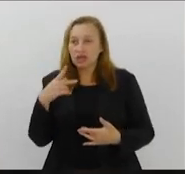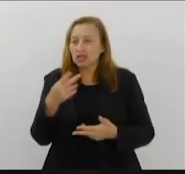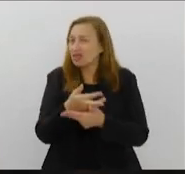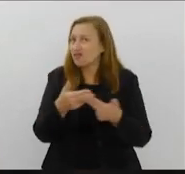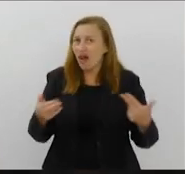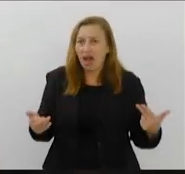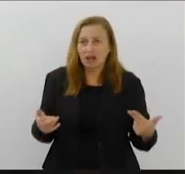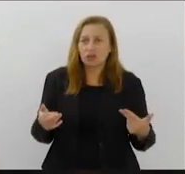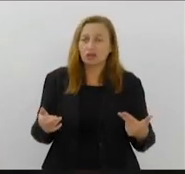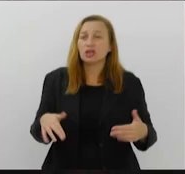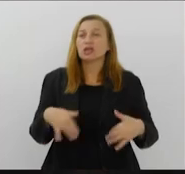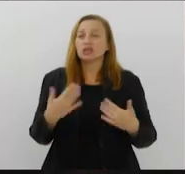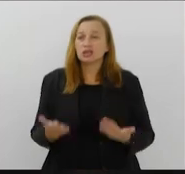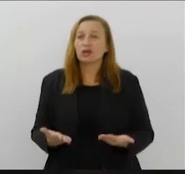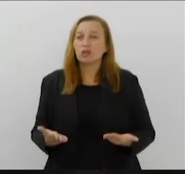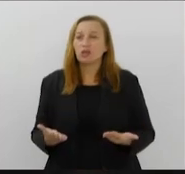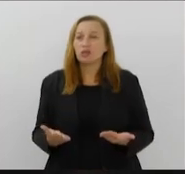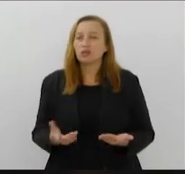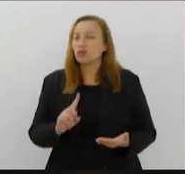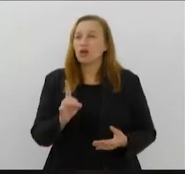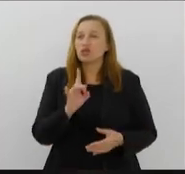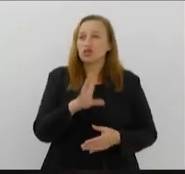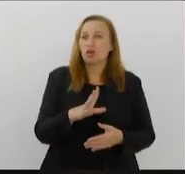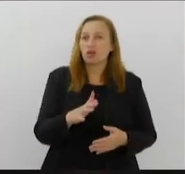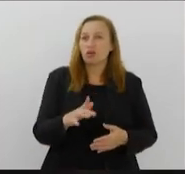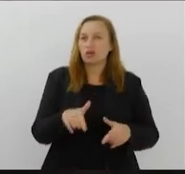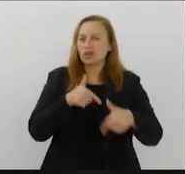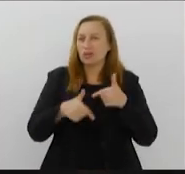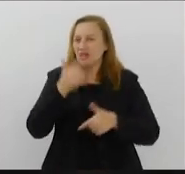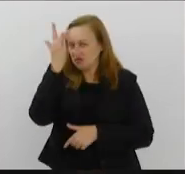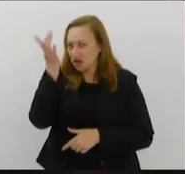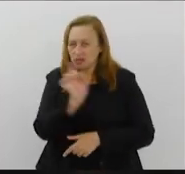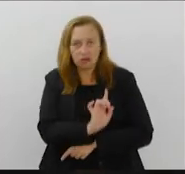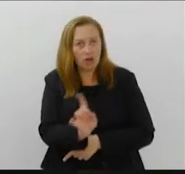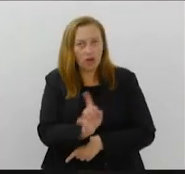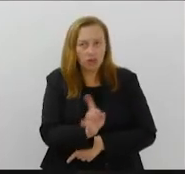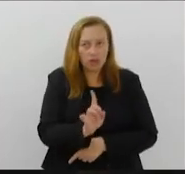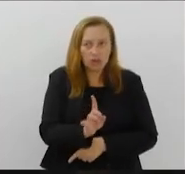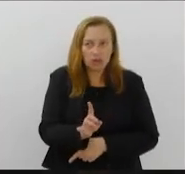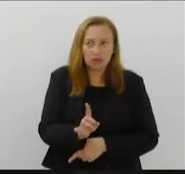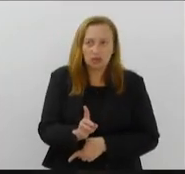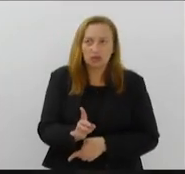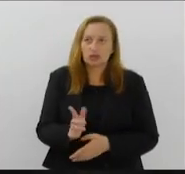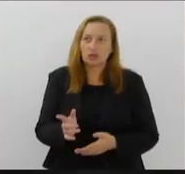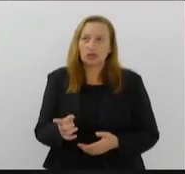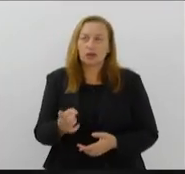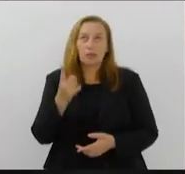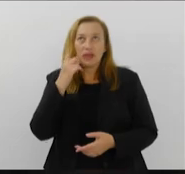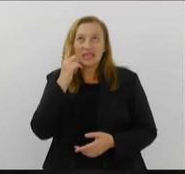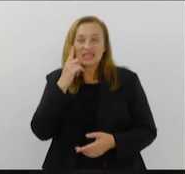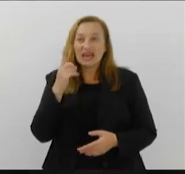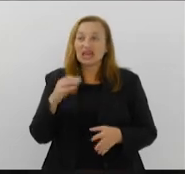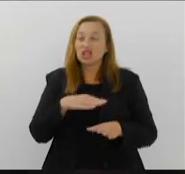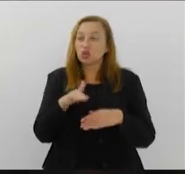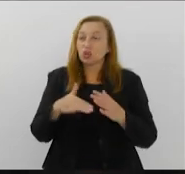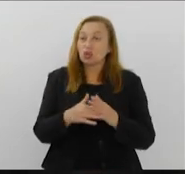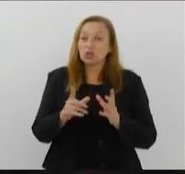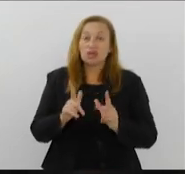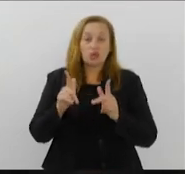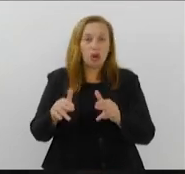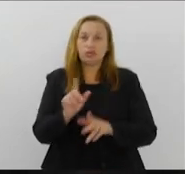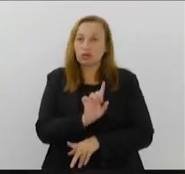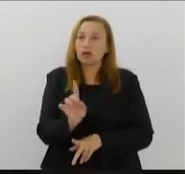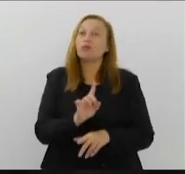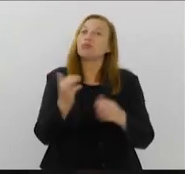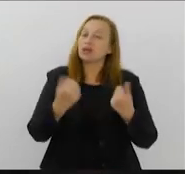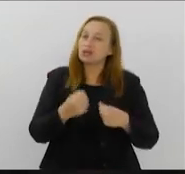né? Então, não é um trabalho fácil de fazer, não dá para a gente rodar como se todo mundo estivesse no mesmo lugar. A gente